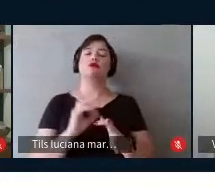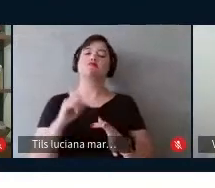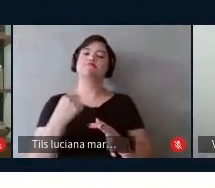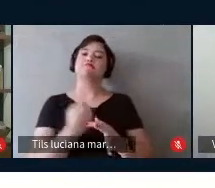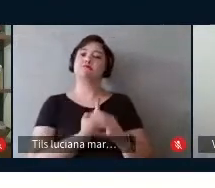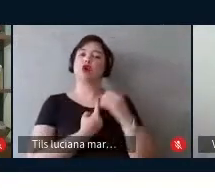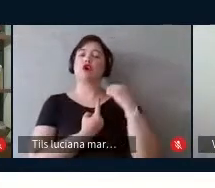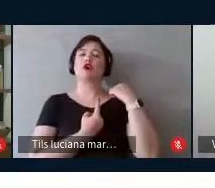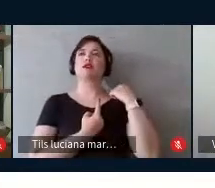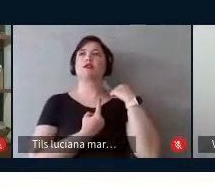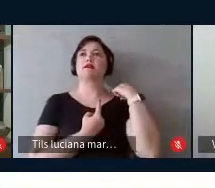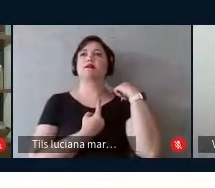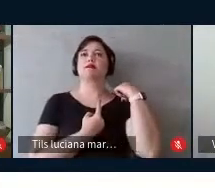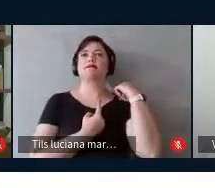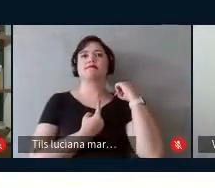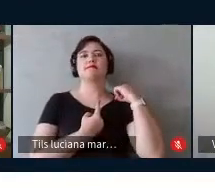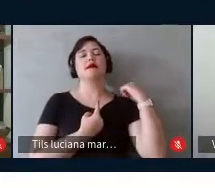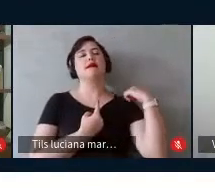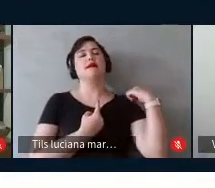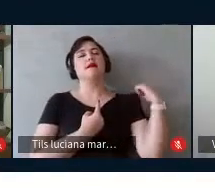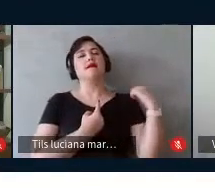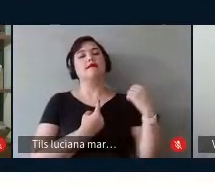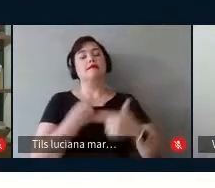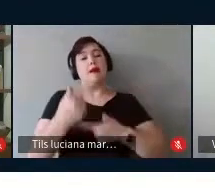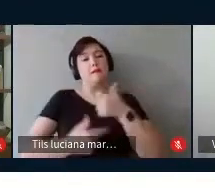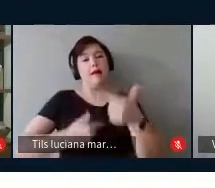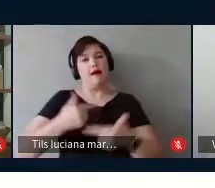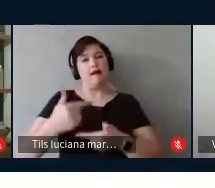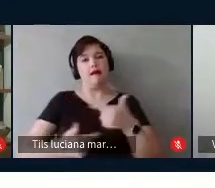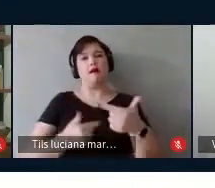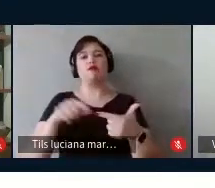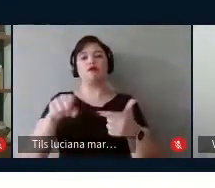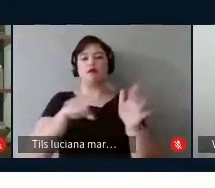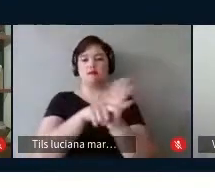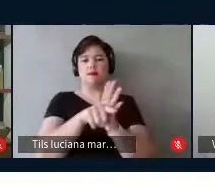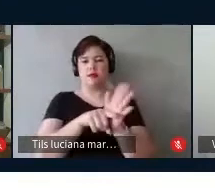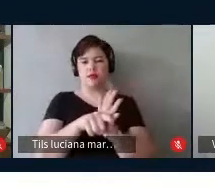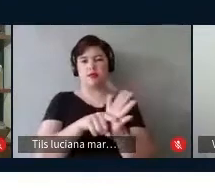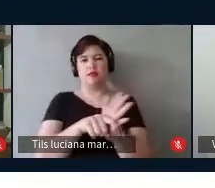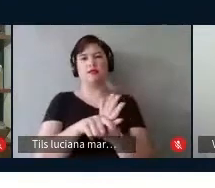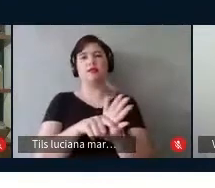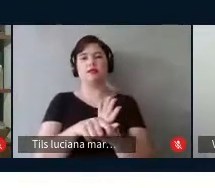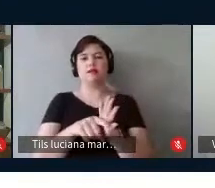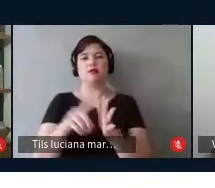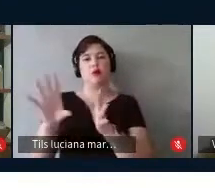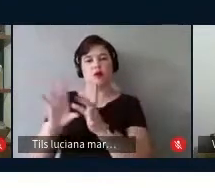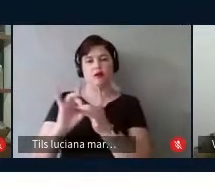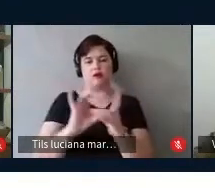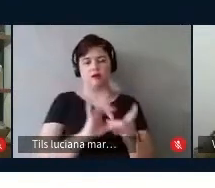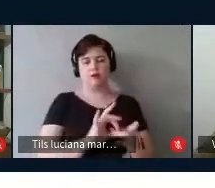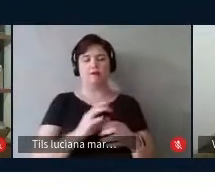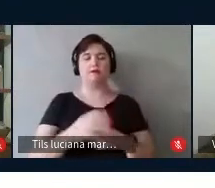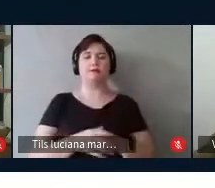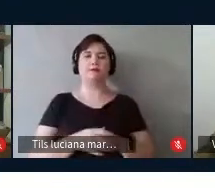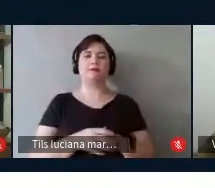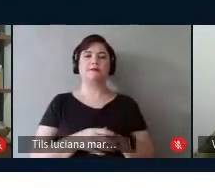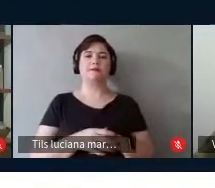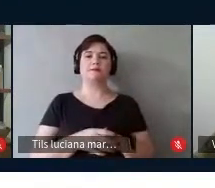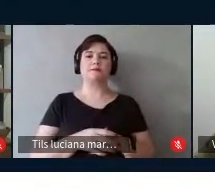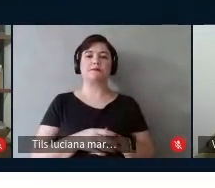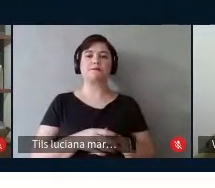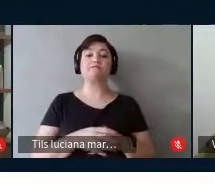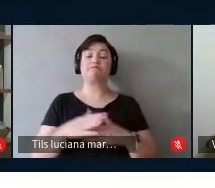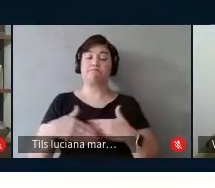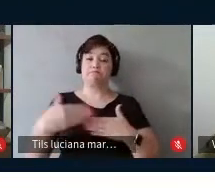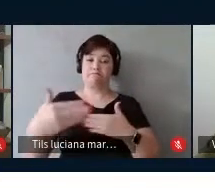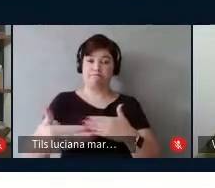gente trabalha com essa pesquisa, né? Com essa contextualização. A partir